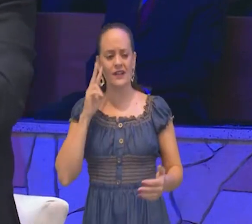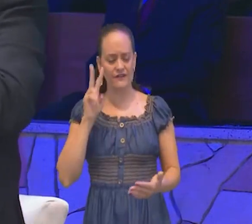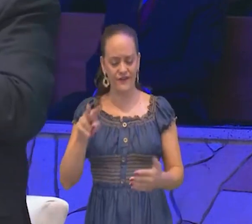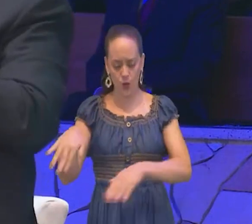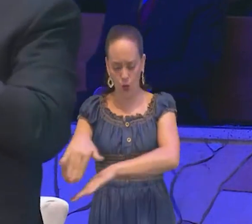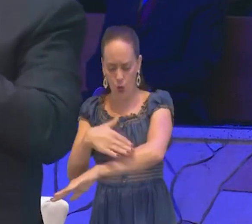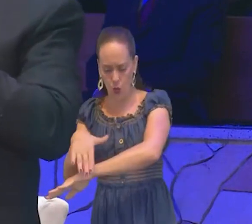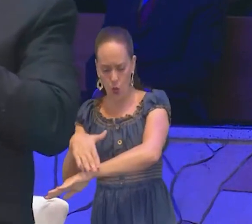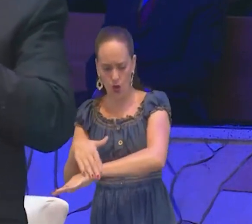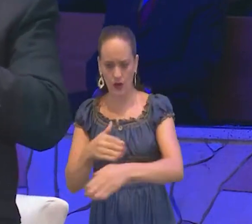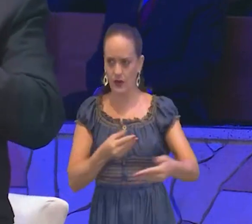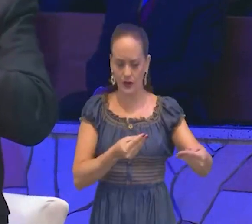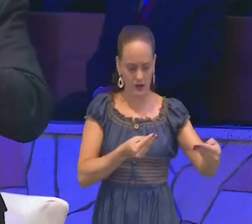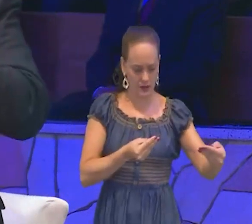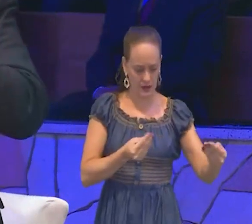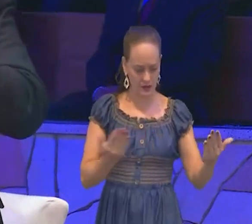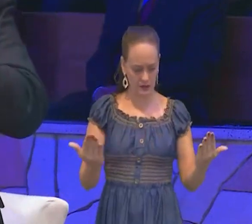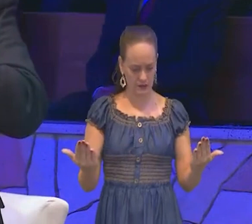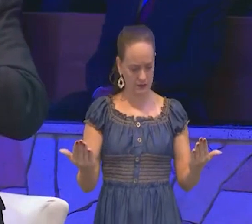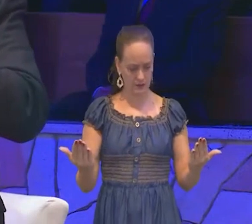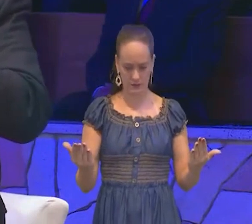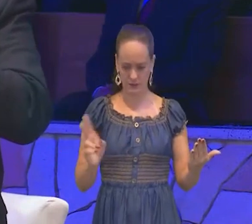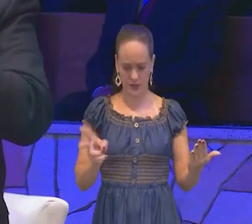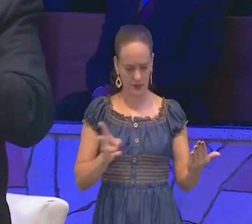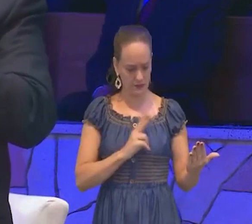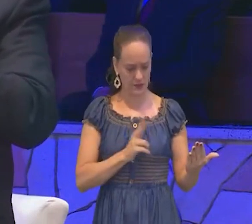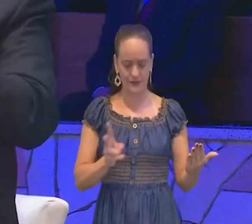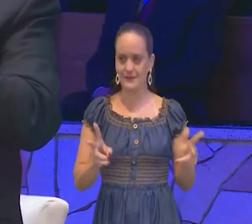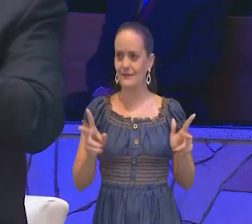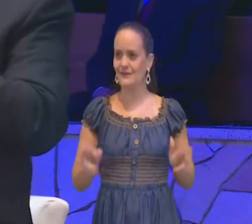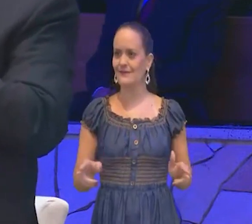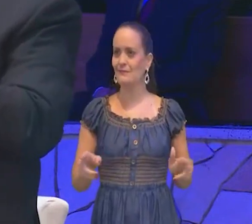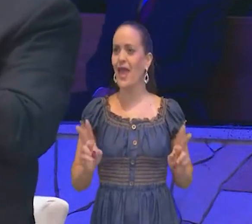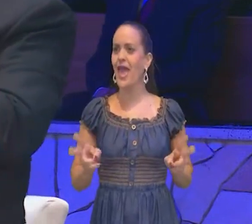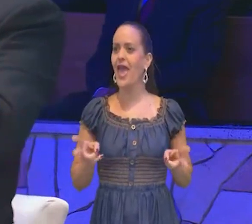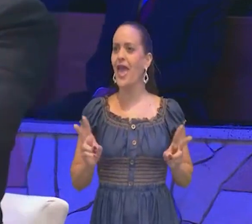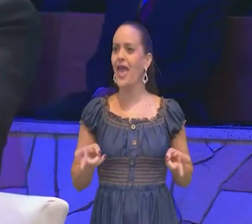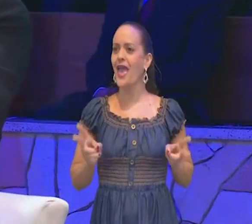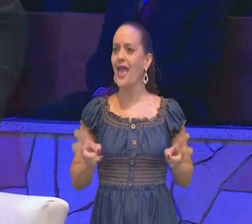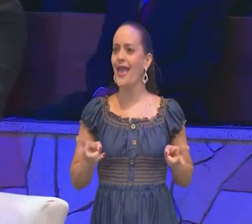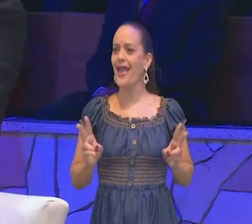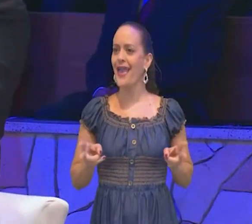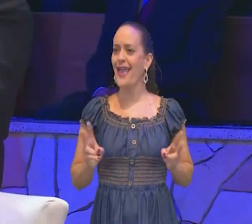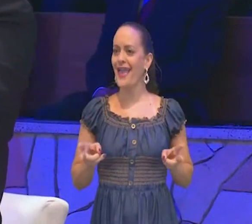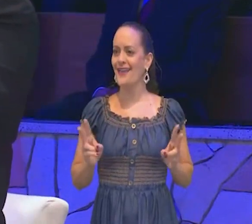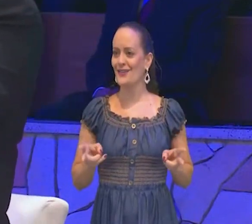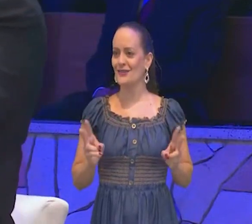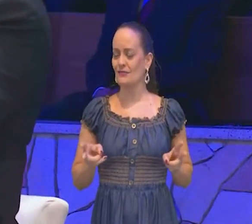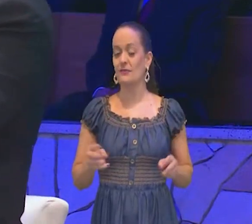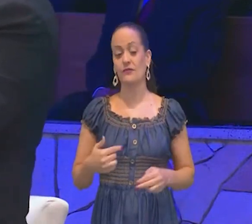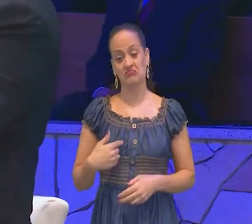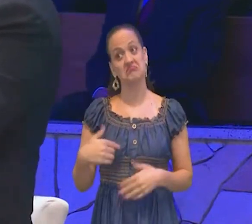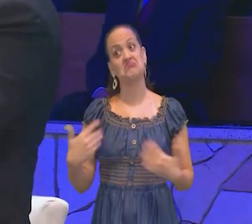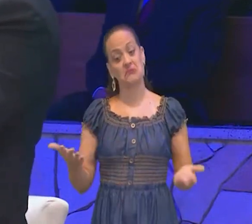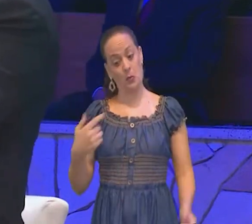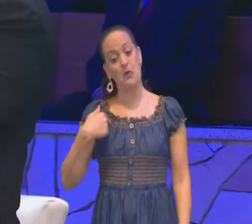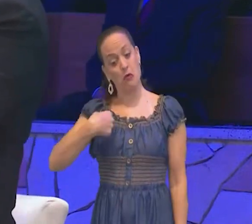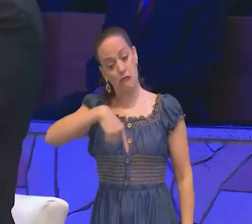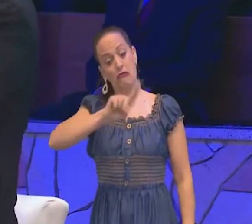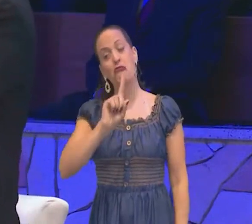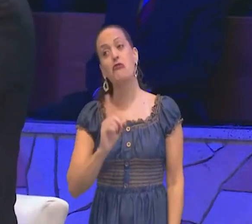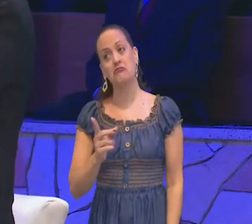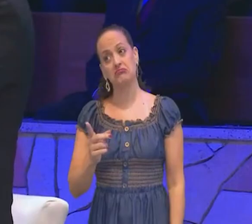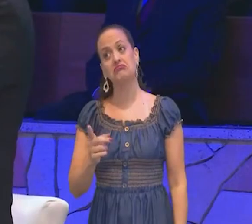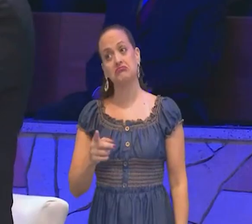da igreja, era o mesmo endereço que estava ali naquele folheto. E ele disse: então é para eu ir